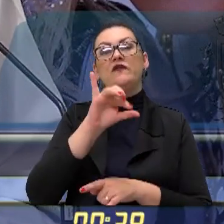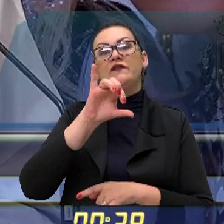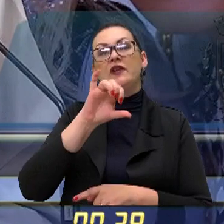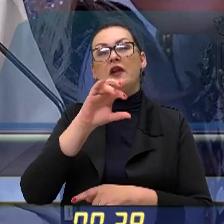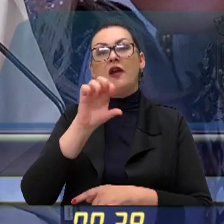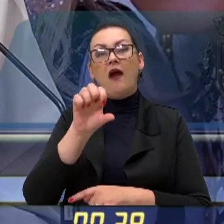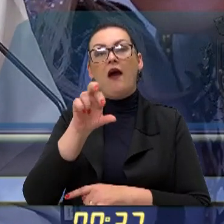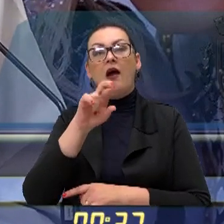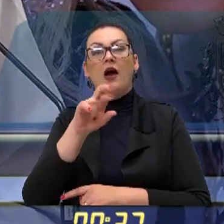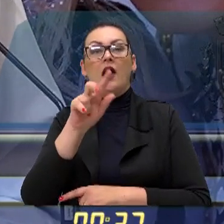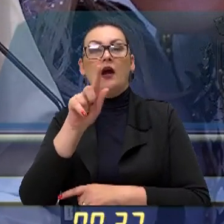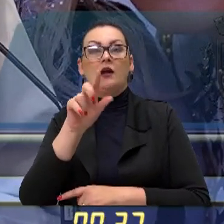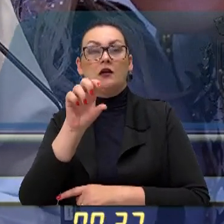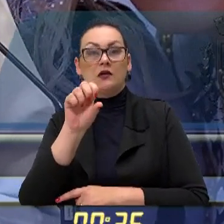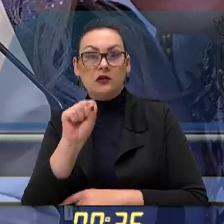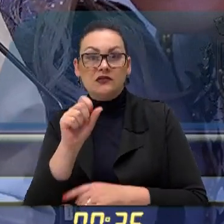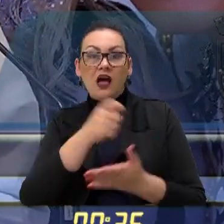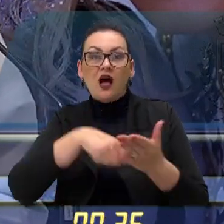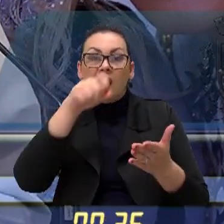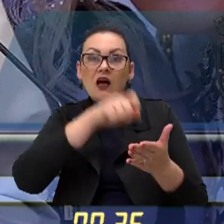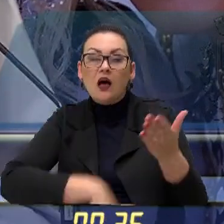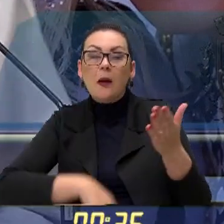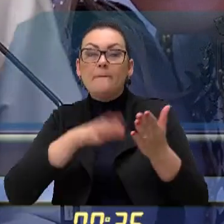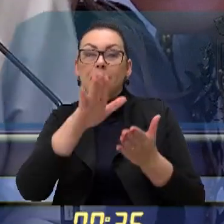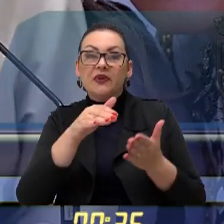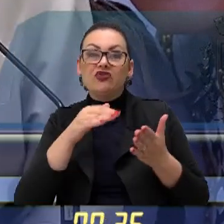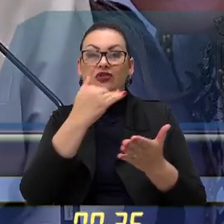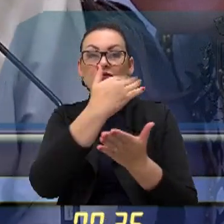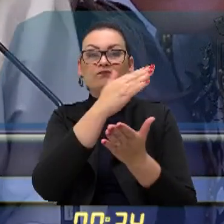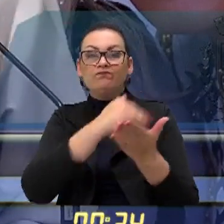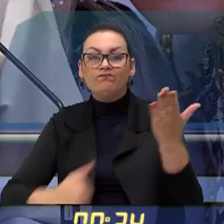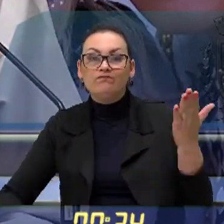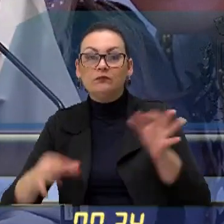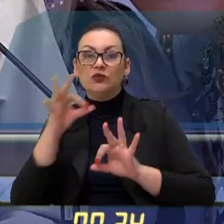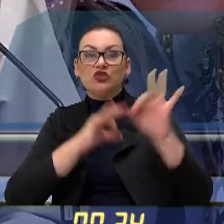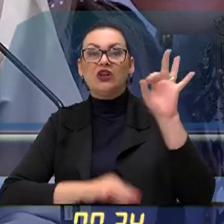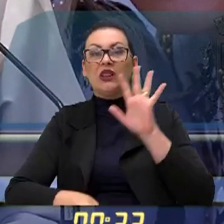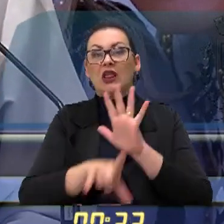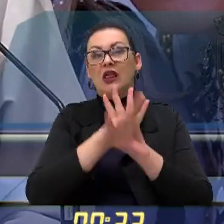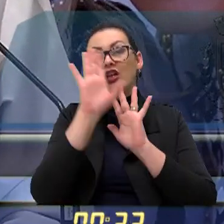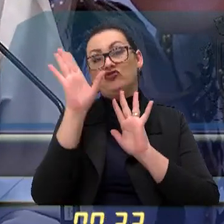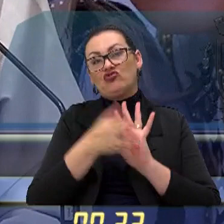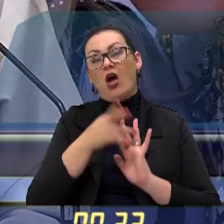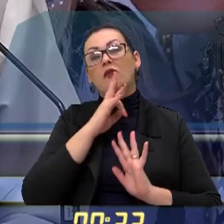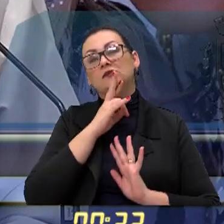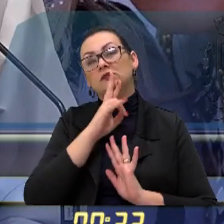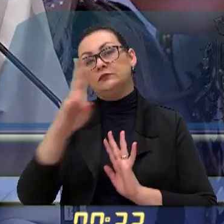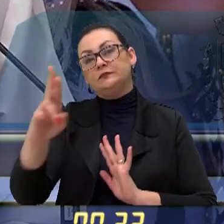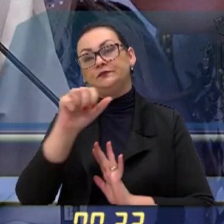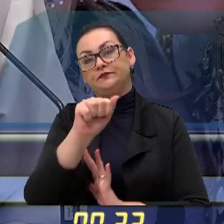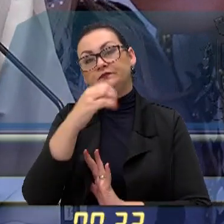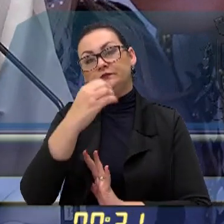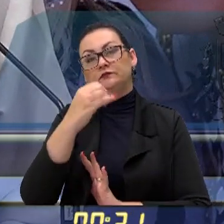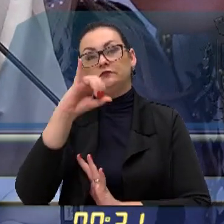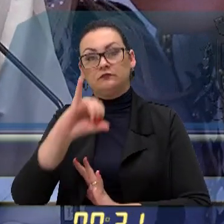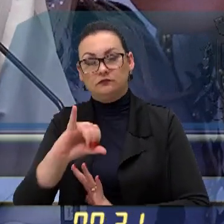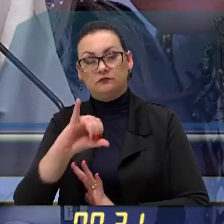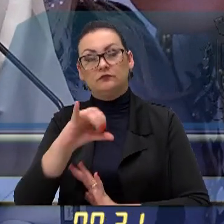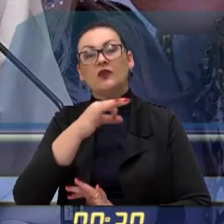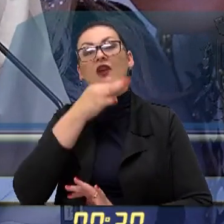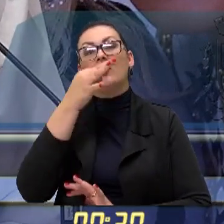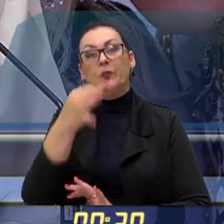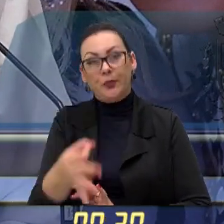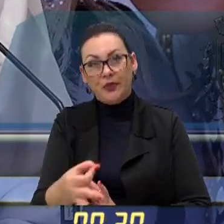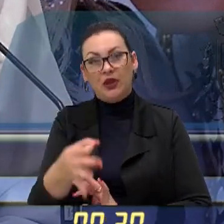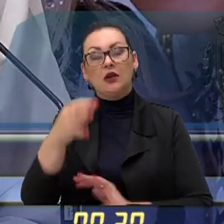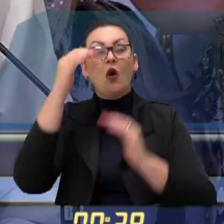seus representantes pedindo a retirada do projeto de lei. E nós já encaminhamos a resposta para a CI, manifestando o